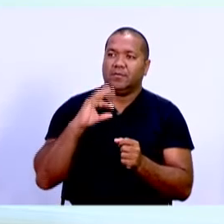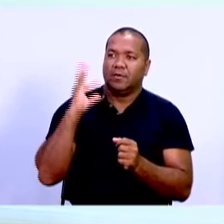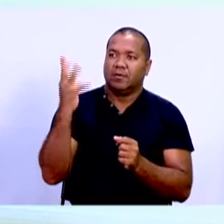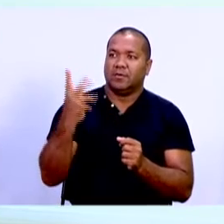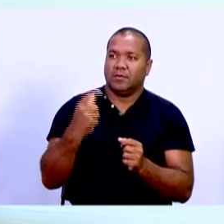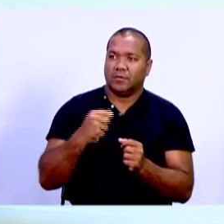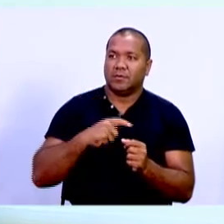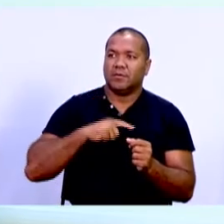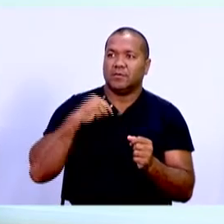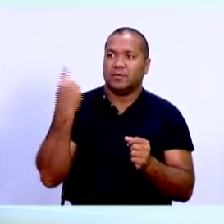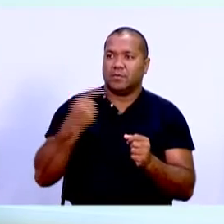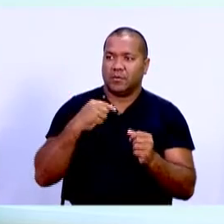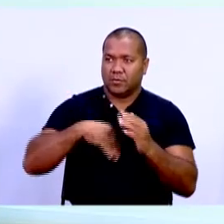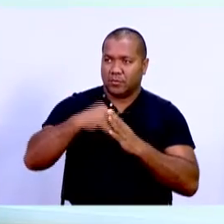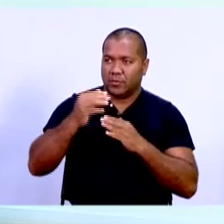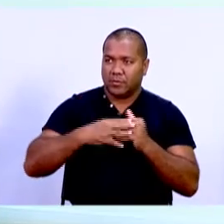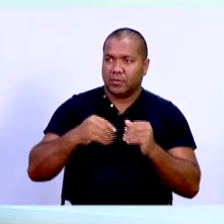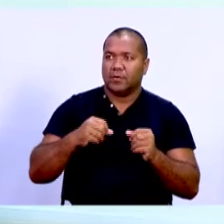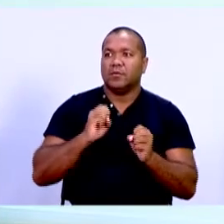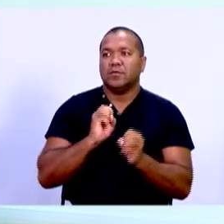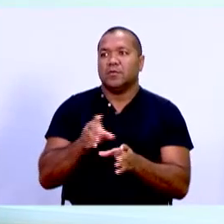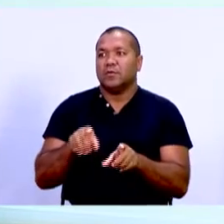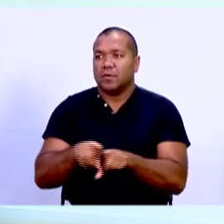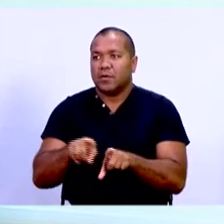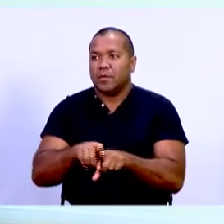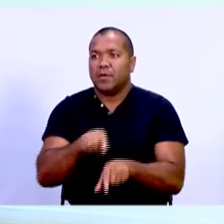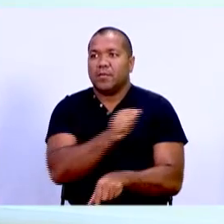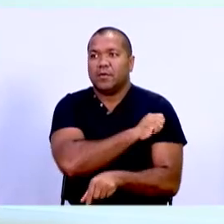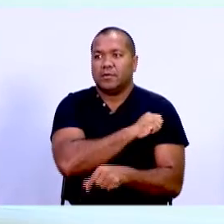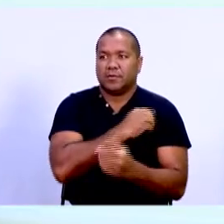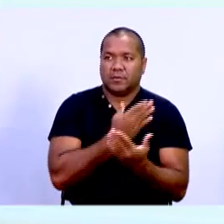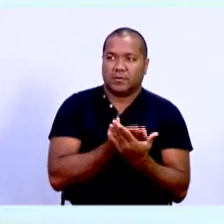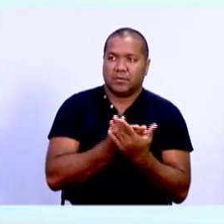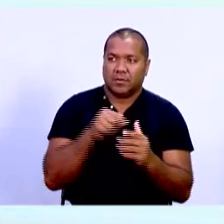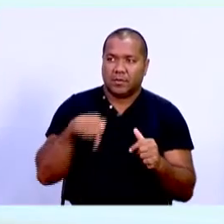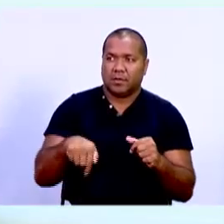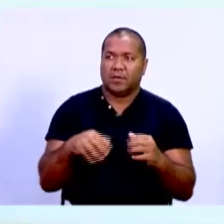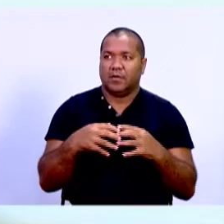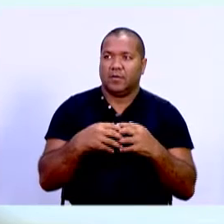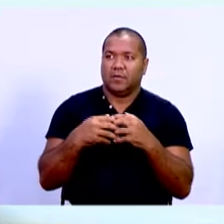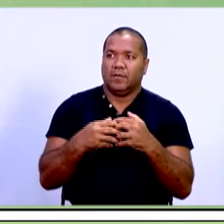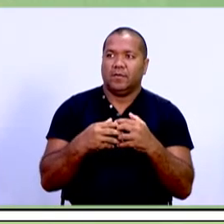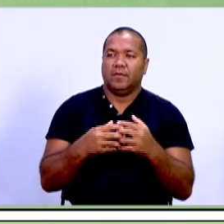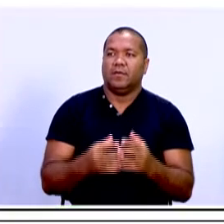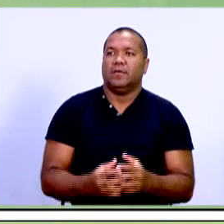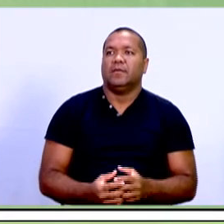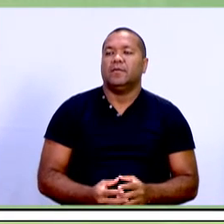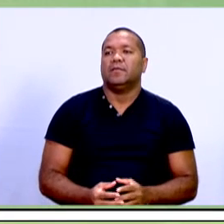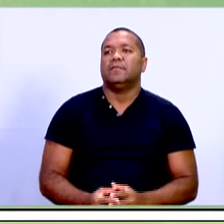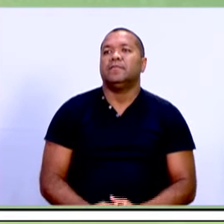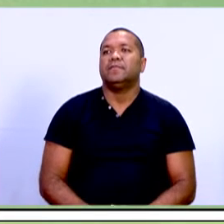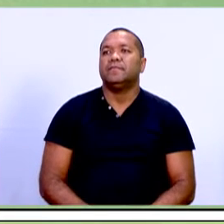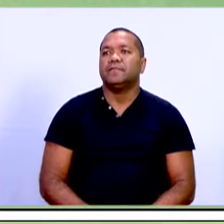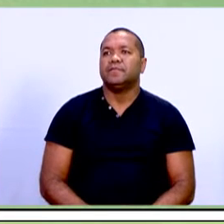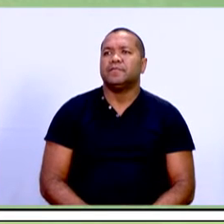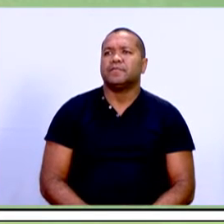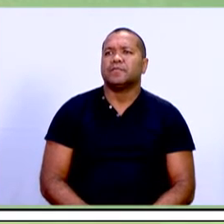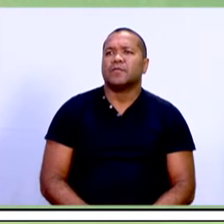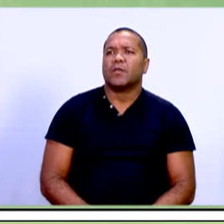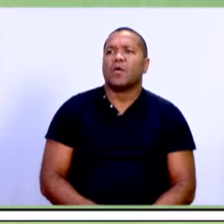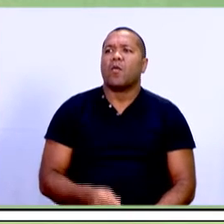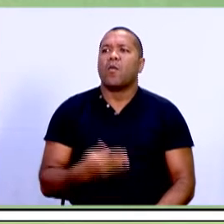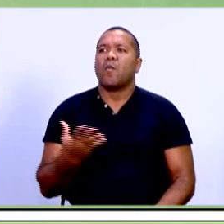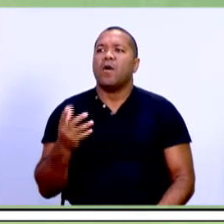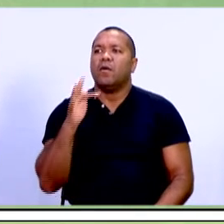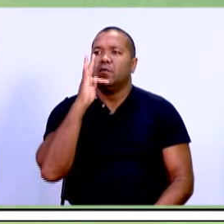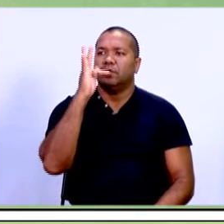seja para os servidores, sejam para os alunos que estão estudando no IFRO. qual é o